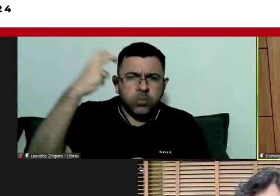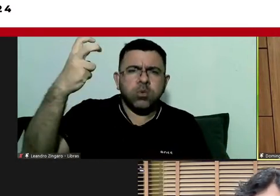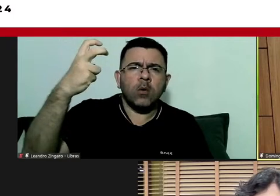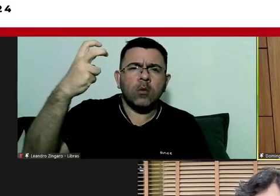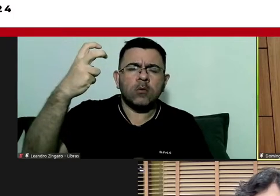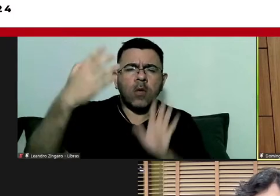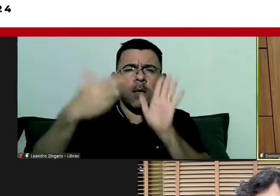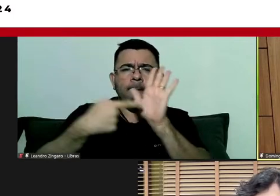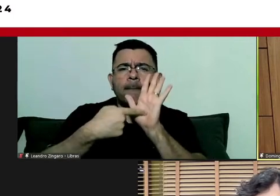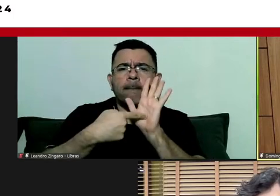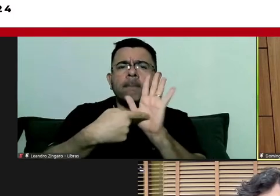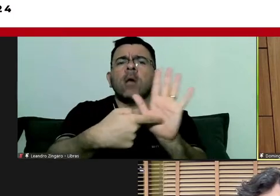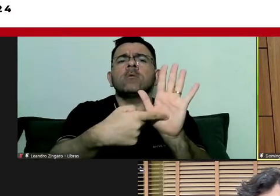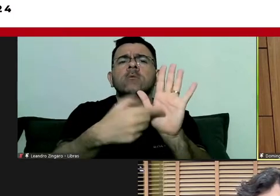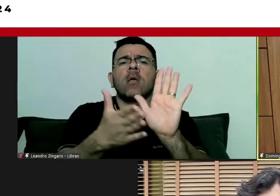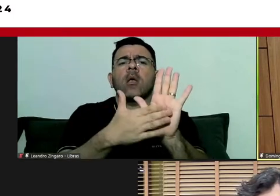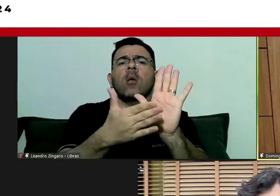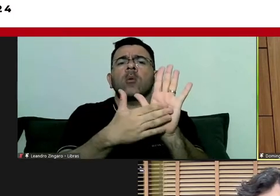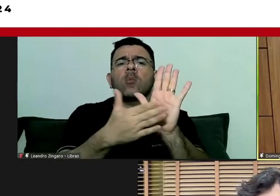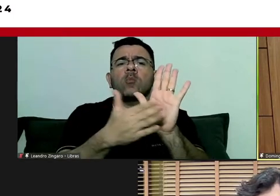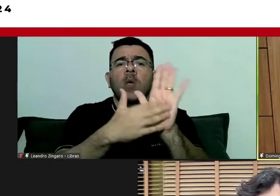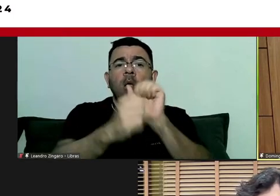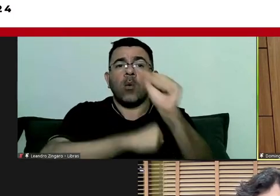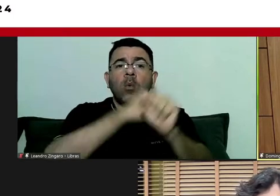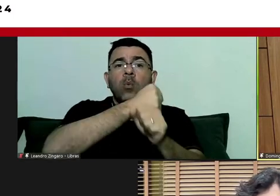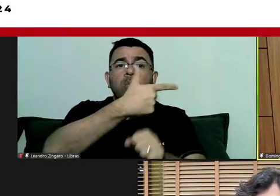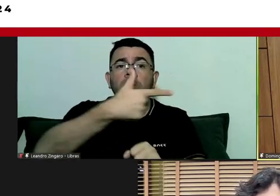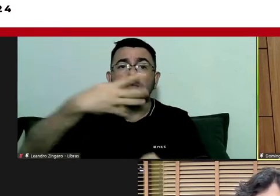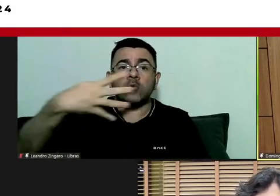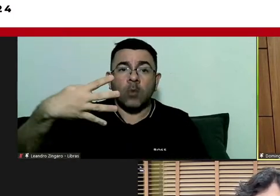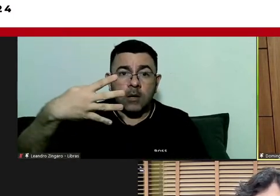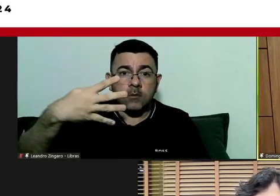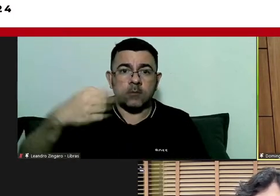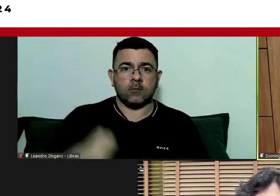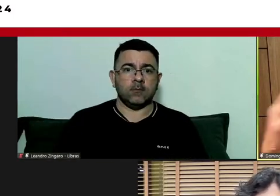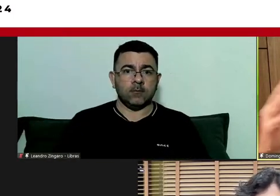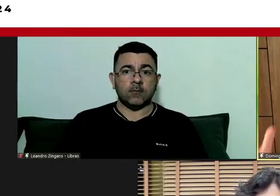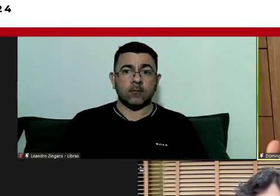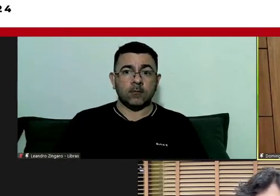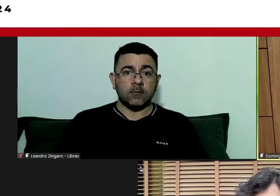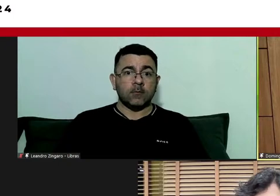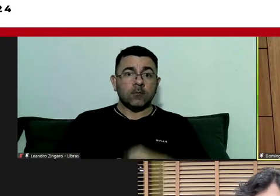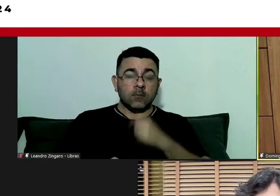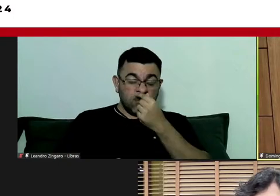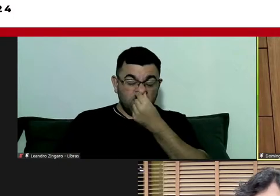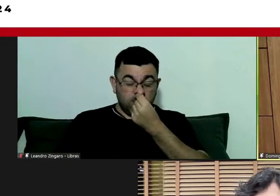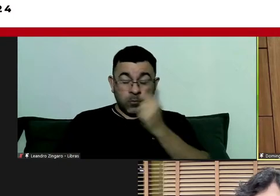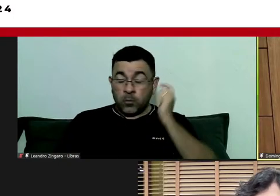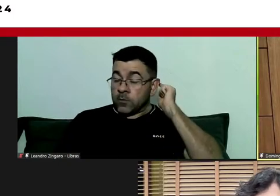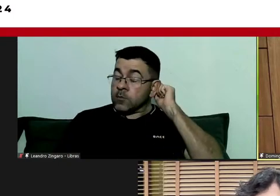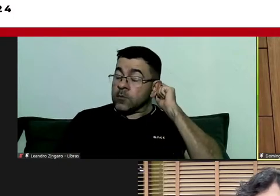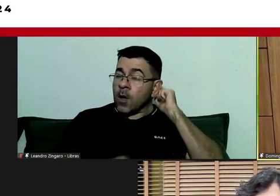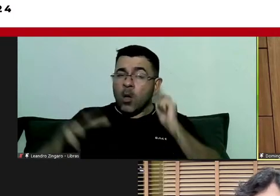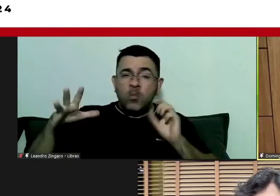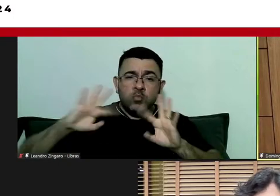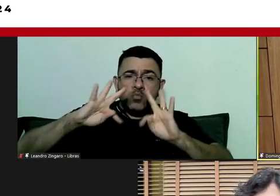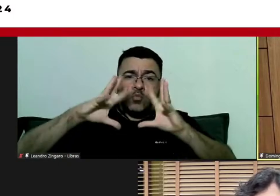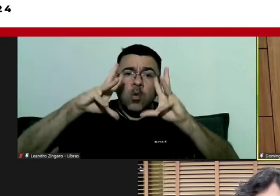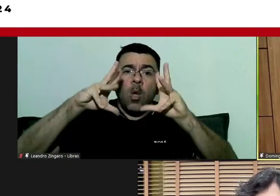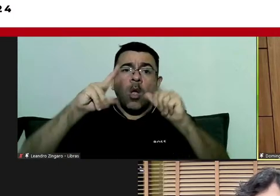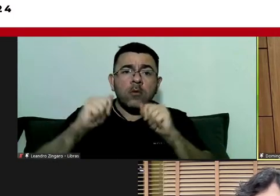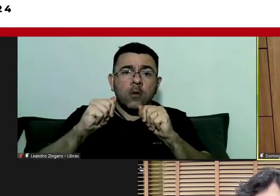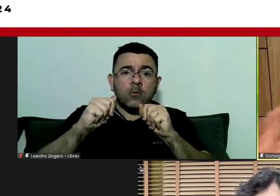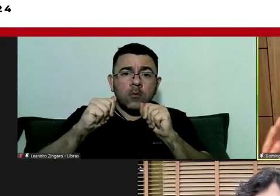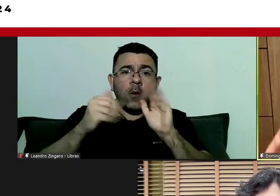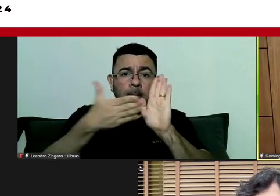partido nessas eleições de 2024 a marca teórica a marca geral a